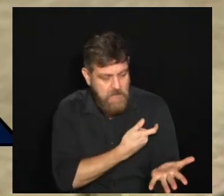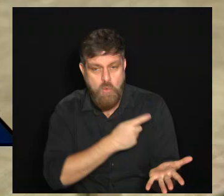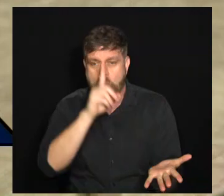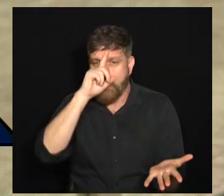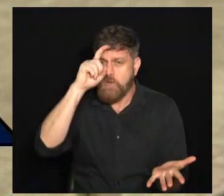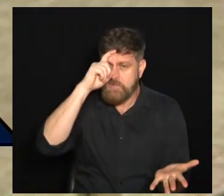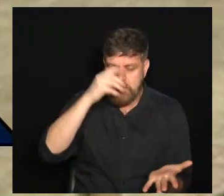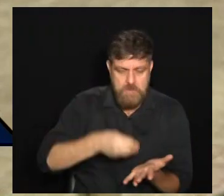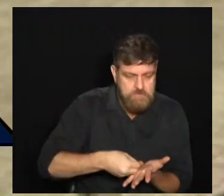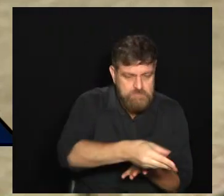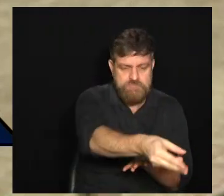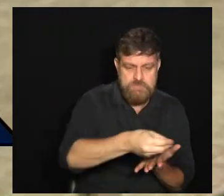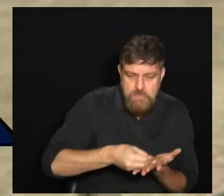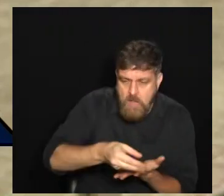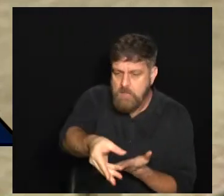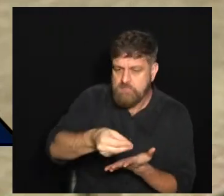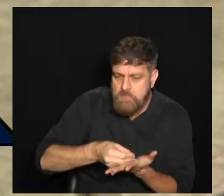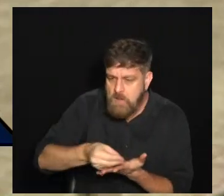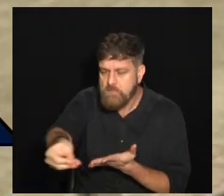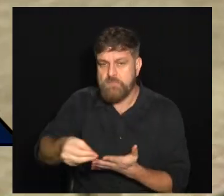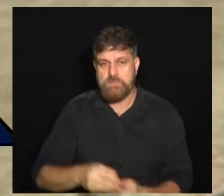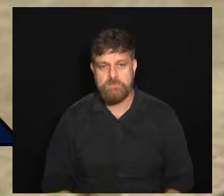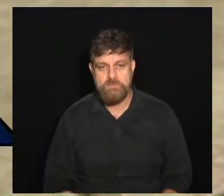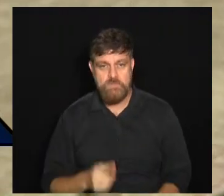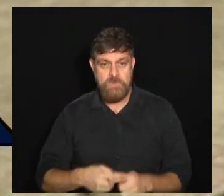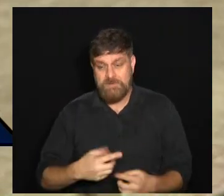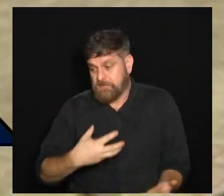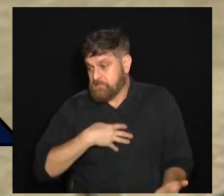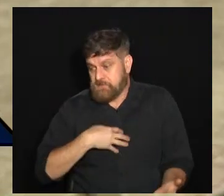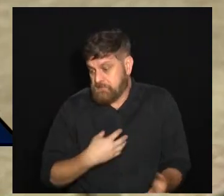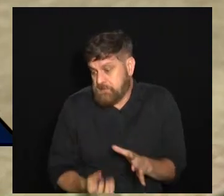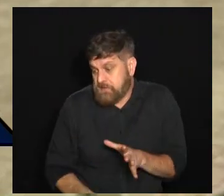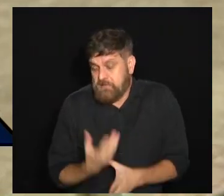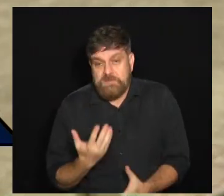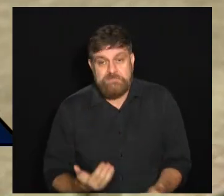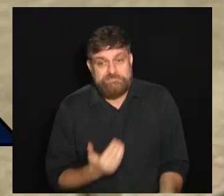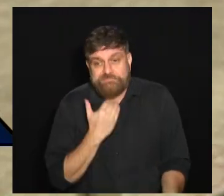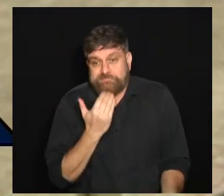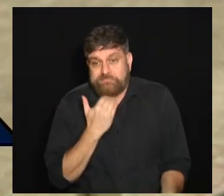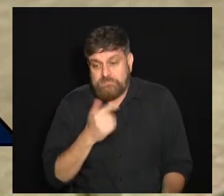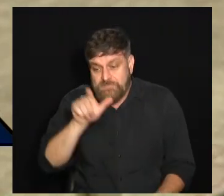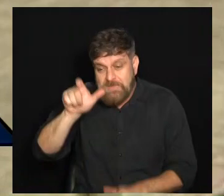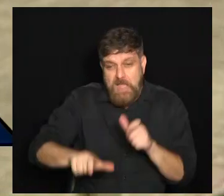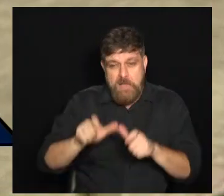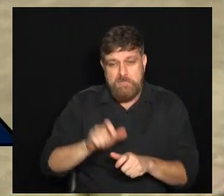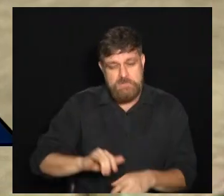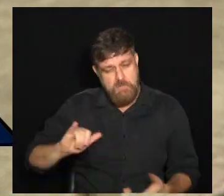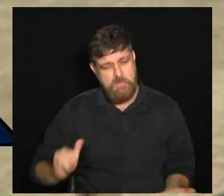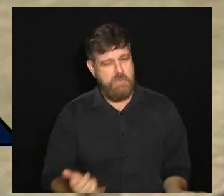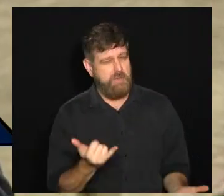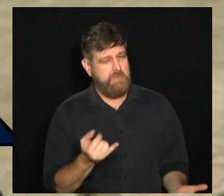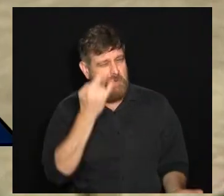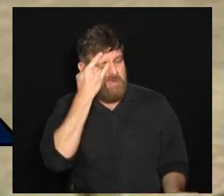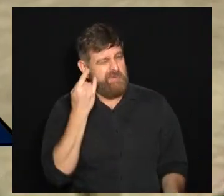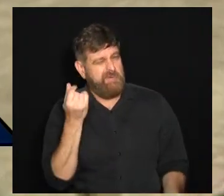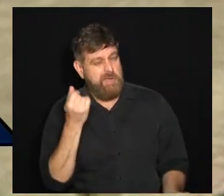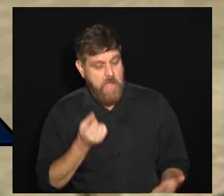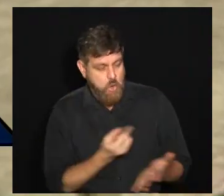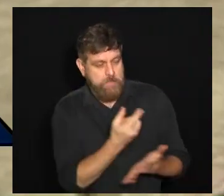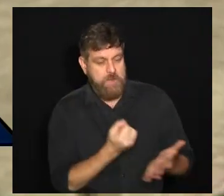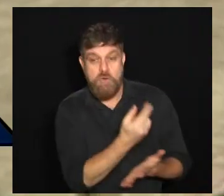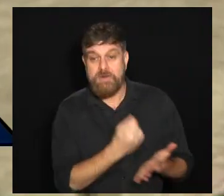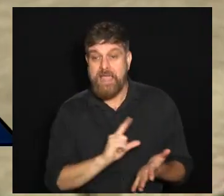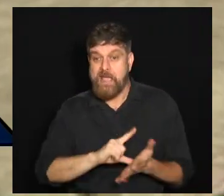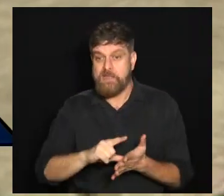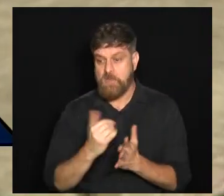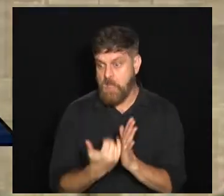via organismos federais. Porque do jeito que está, o especulador ele pega, compra o que ele pode e